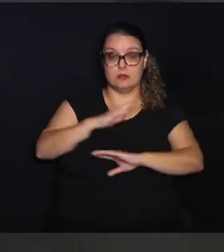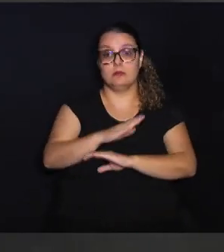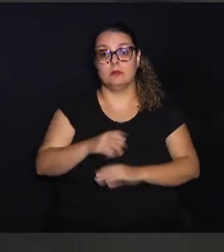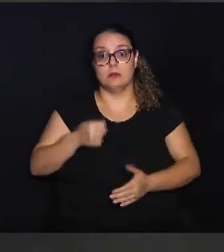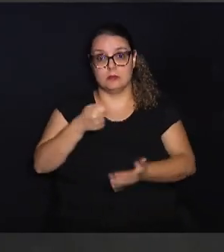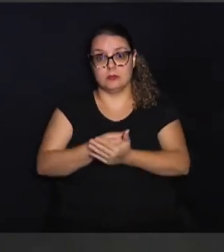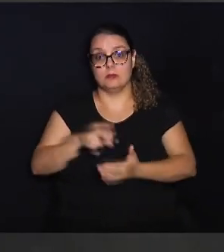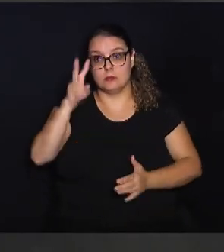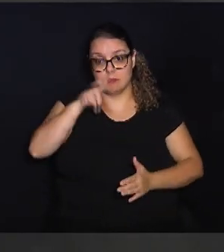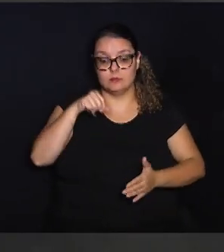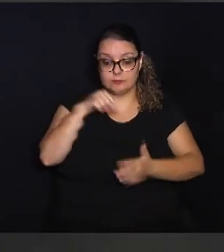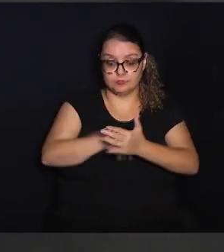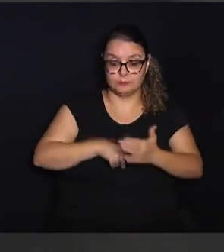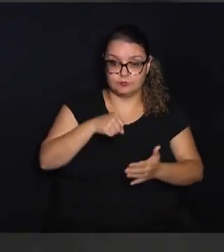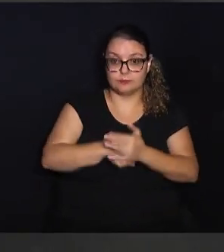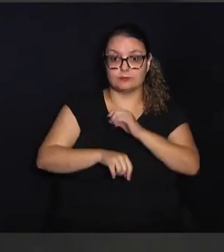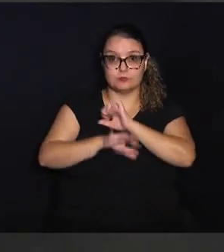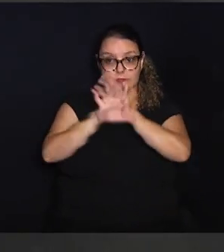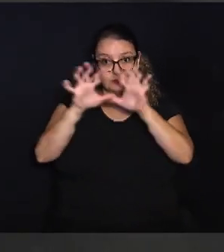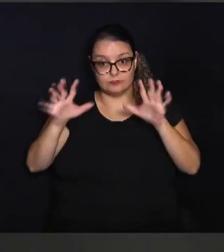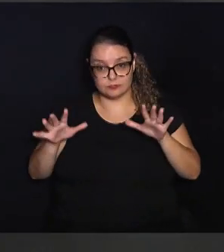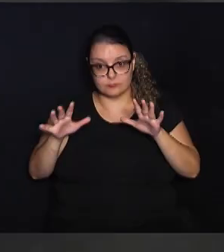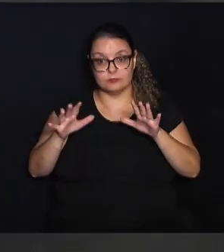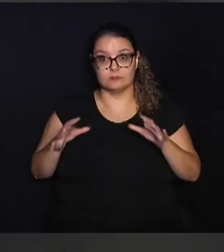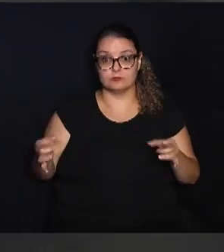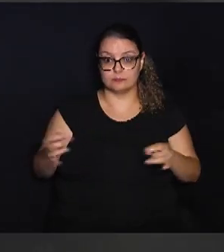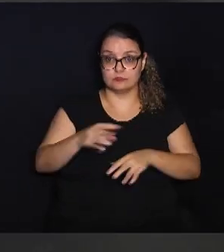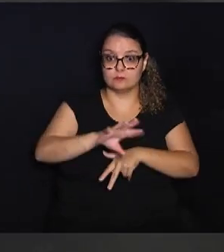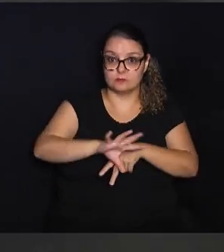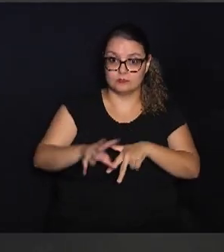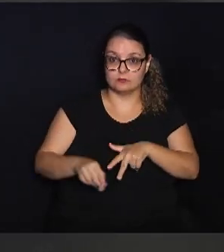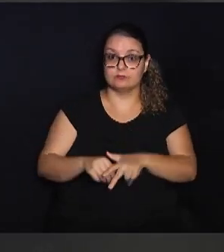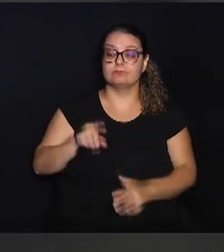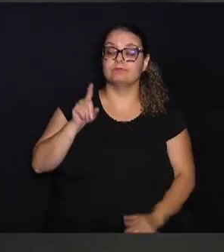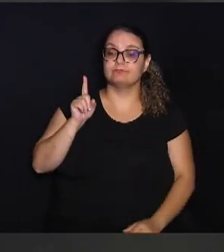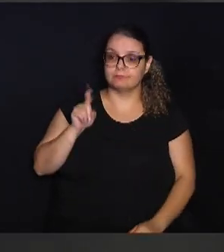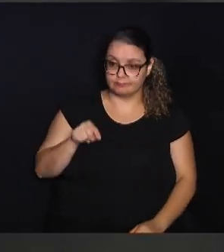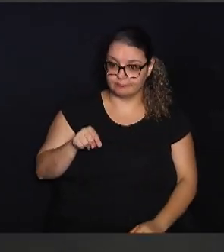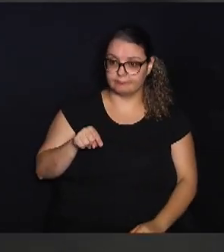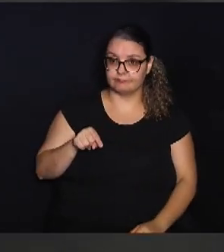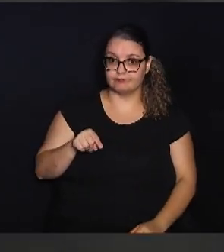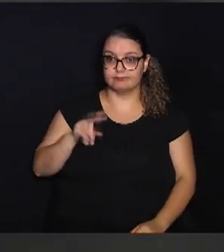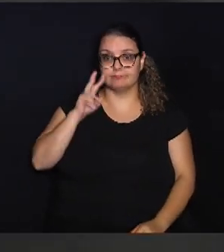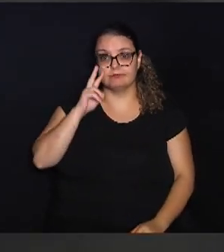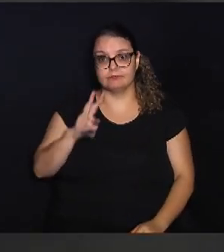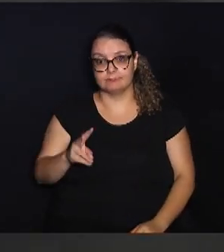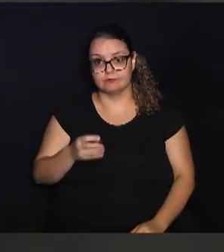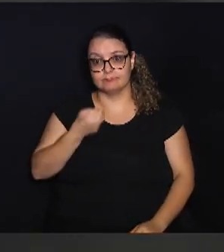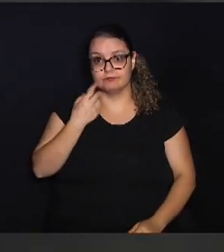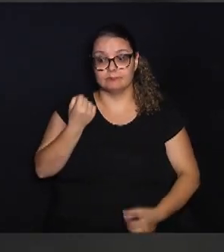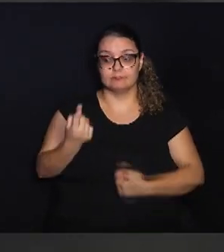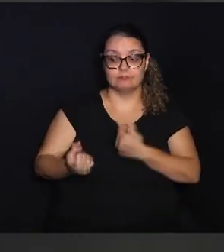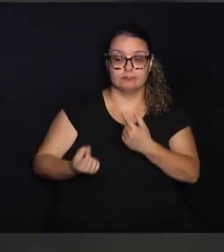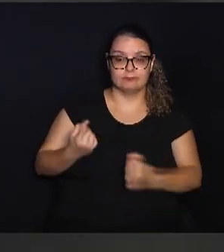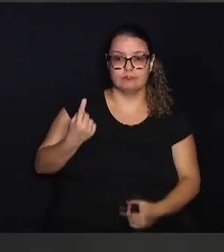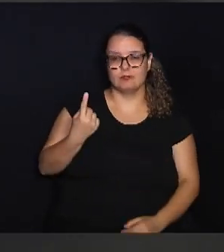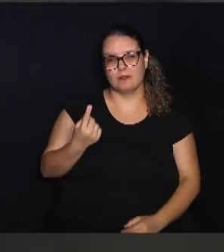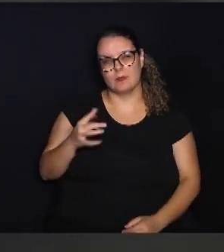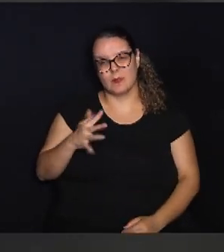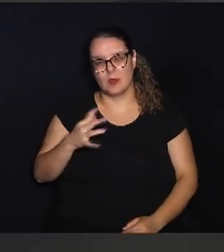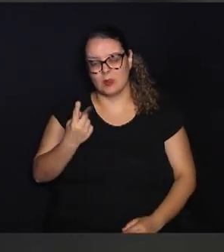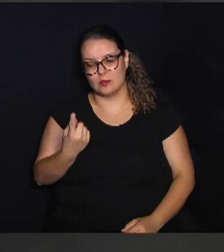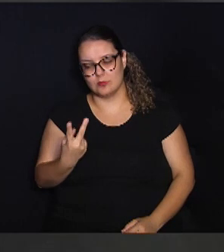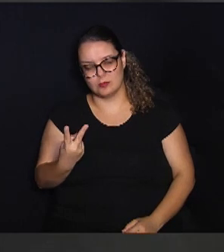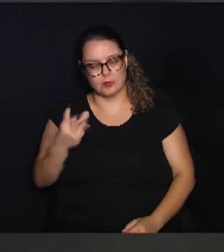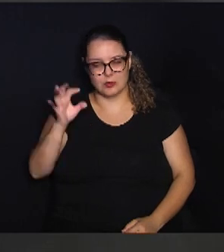que você lutou por transparência, por combate à corrupção, tudo, ainda é visto com bons olhos apenas por 1 a 2% da população.